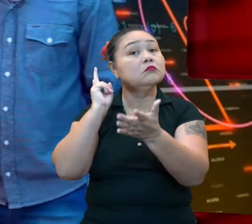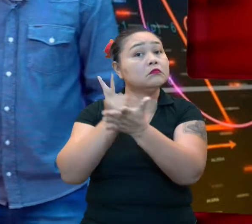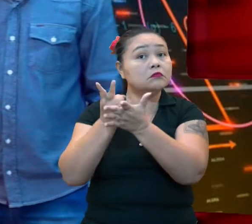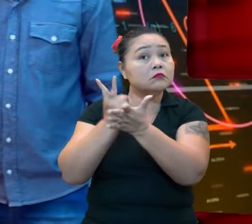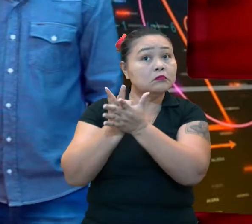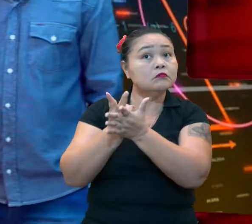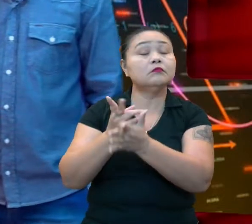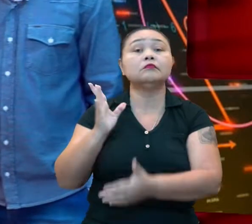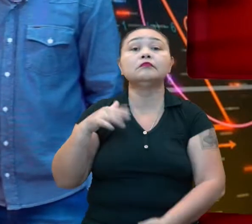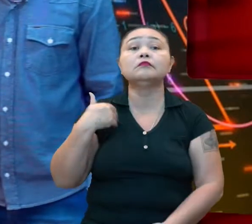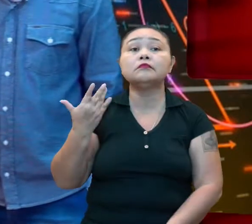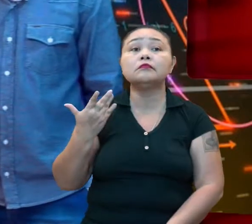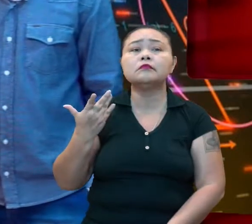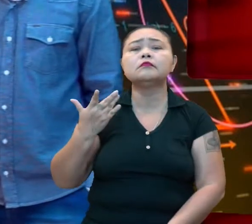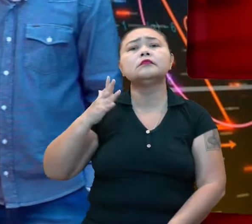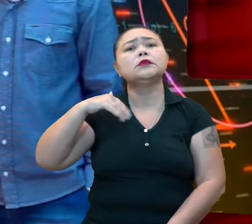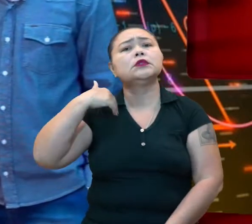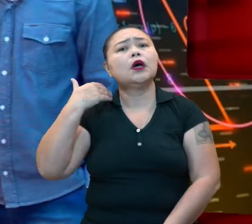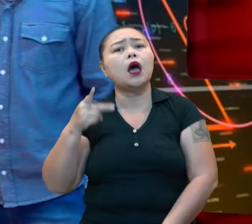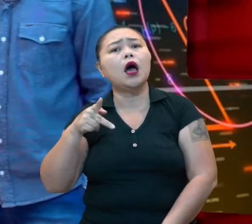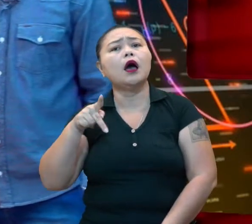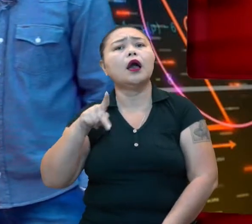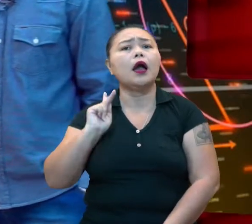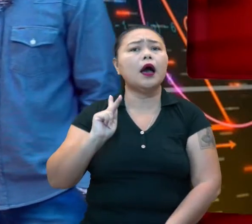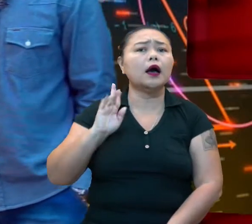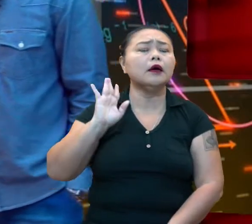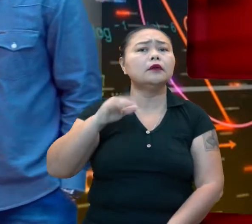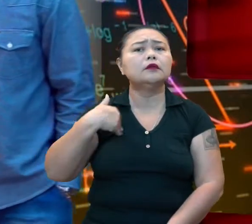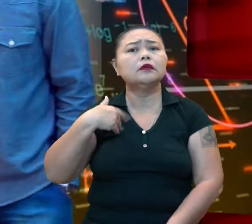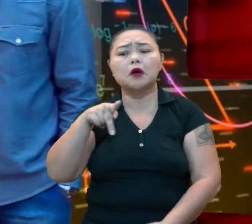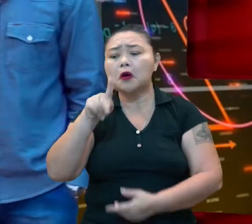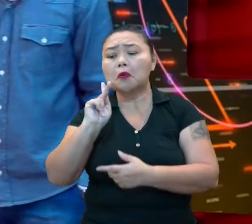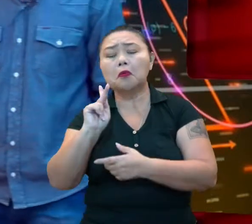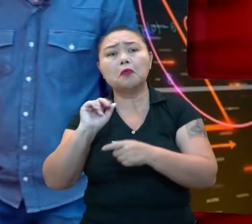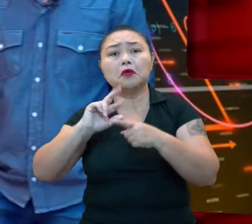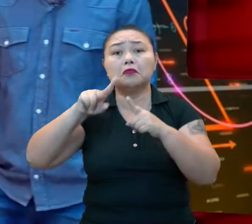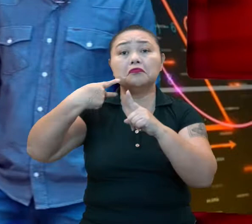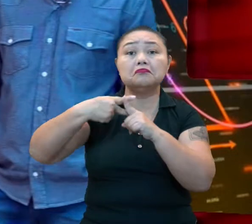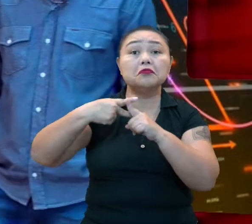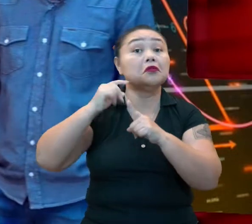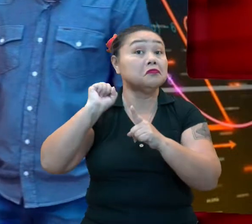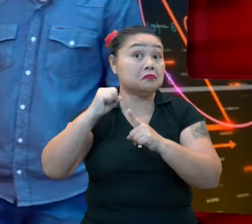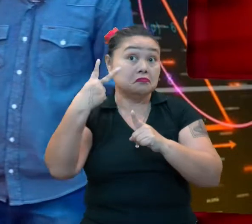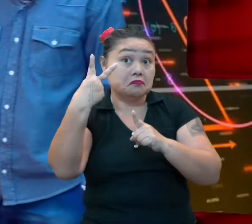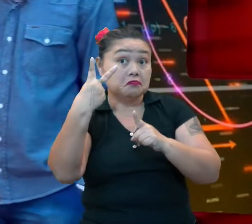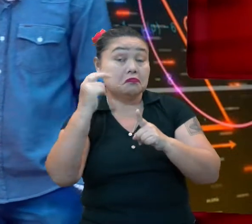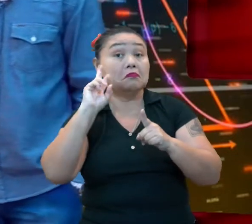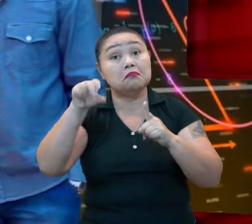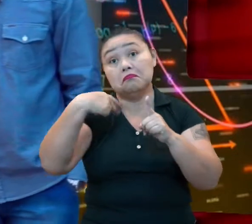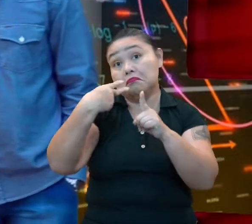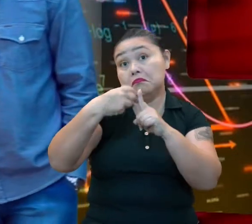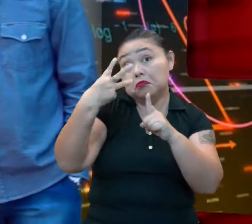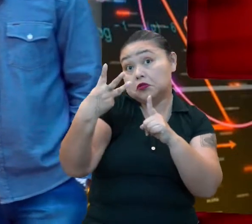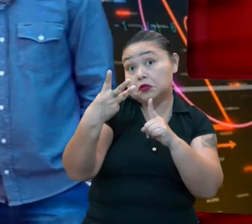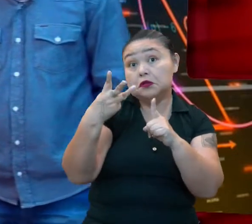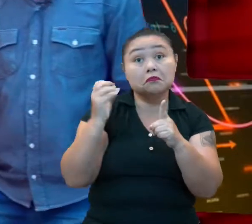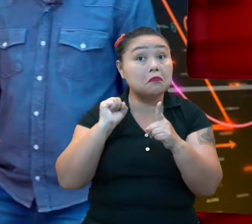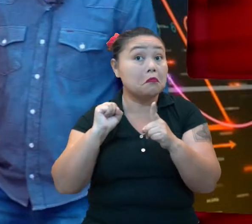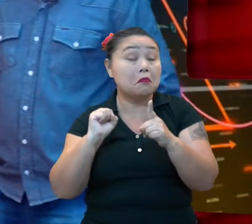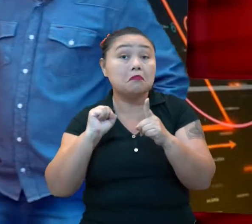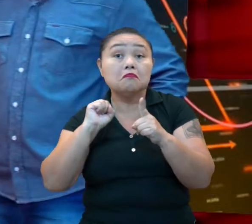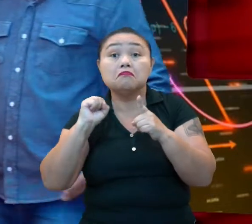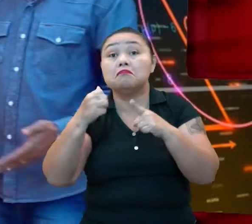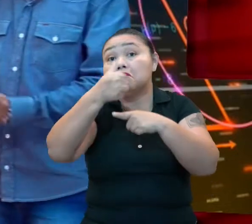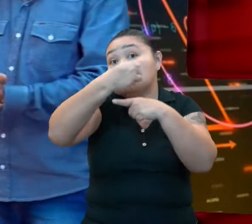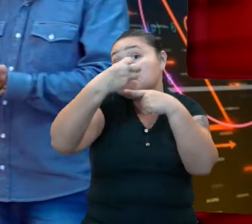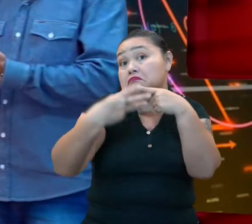proporcional, né? Aquele K que a gente viu naquela aula, que às vezes a gente não entende, esse K pode ser o dobro, pode ser 2, esse K pode ser 3, pode ser o triplo, ou pode ser 1 sobre